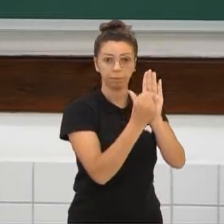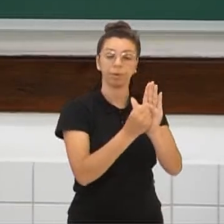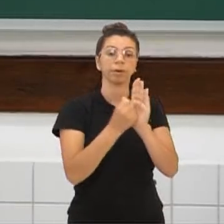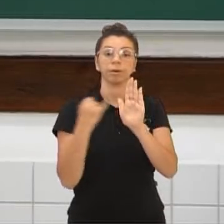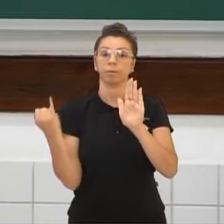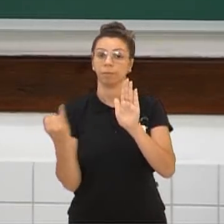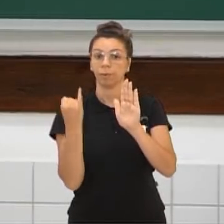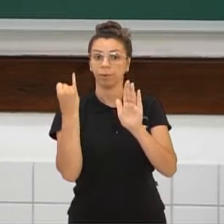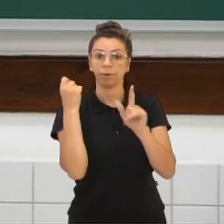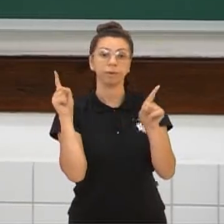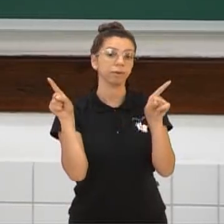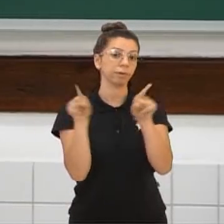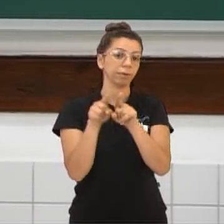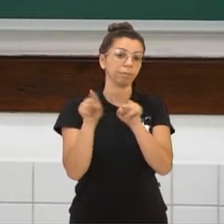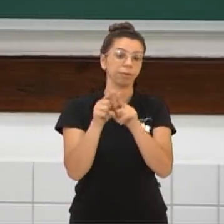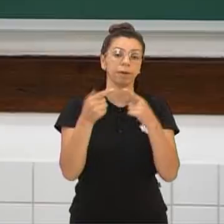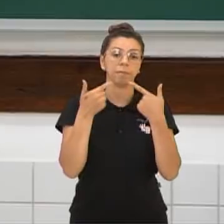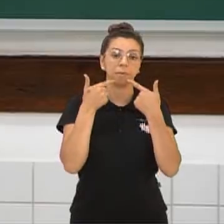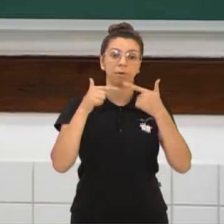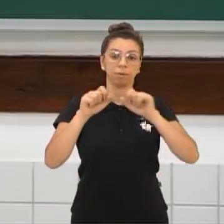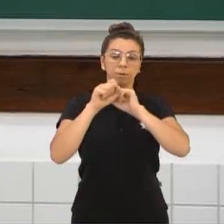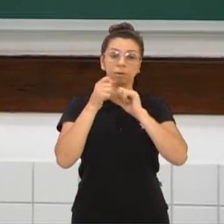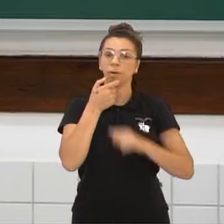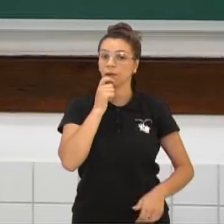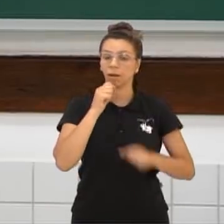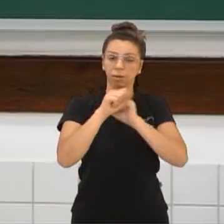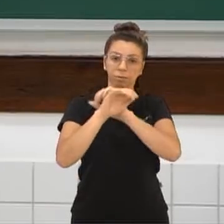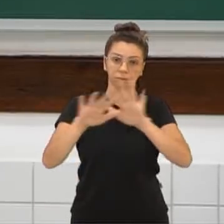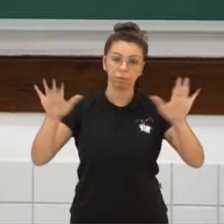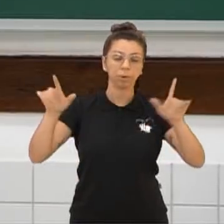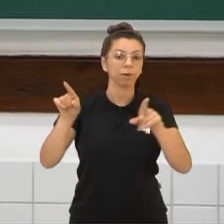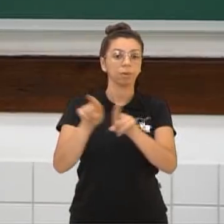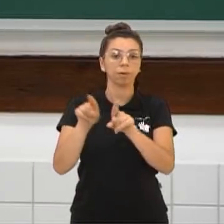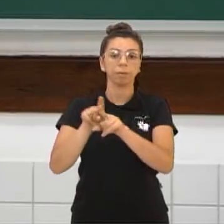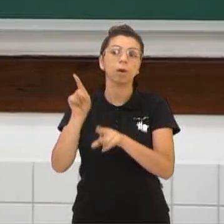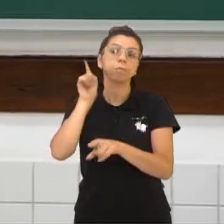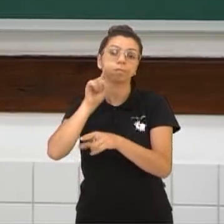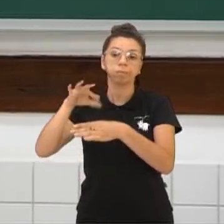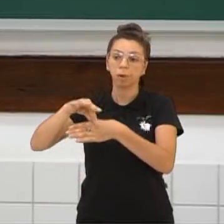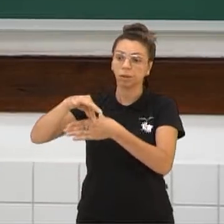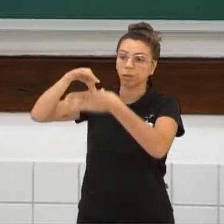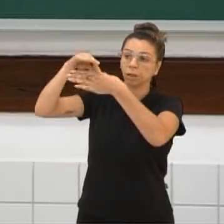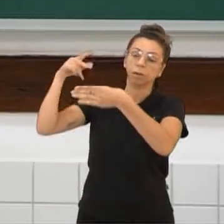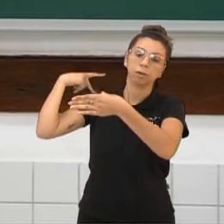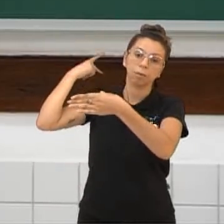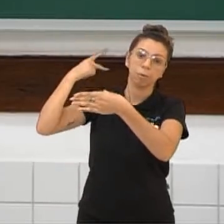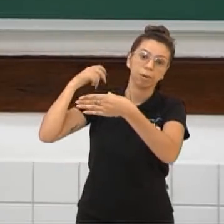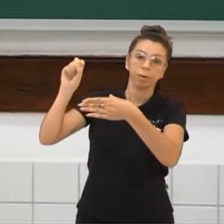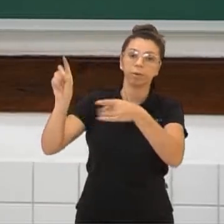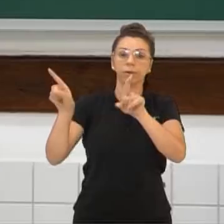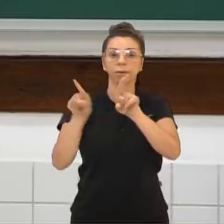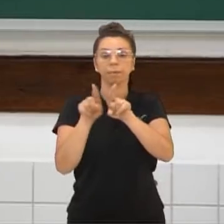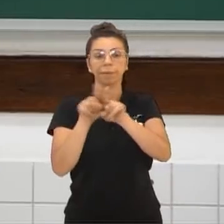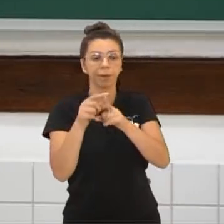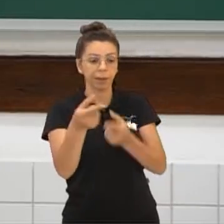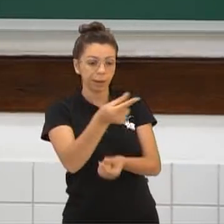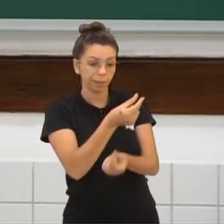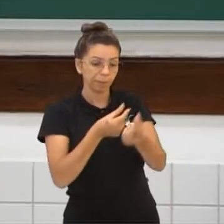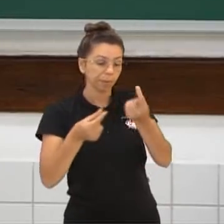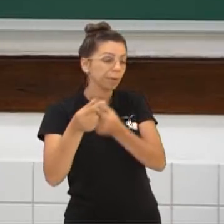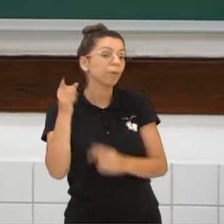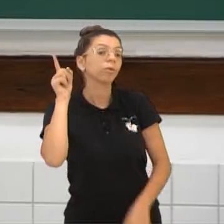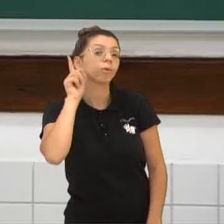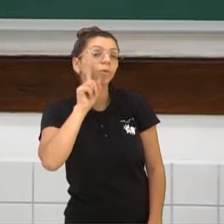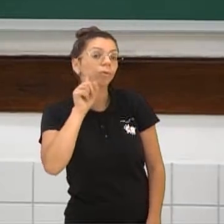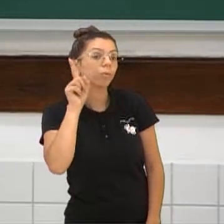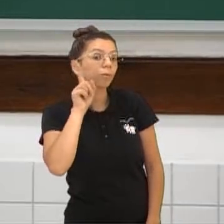inglesa. Aconteceu a liderança dos Estados Unidos, tanto na política como na economia. Então, os Estados